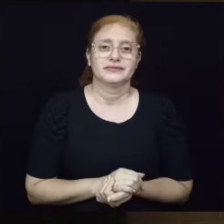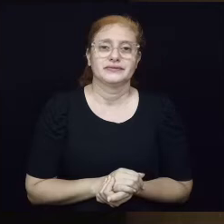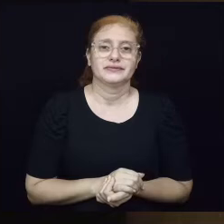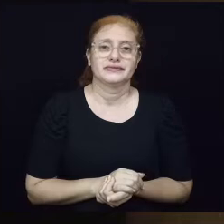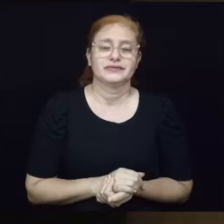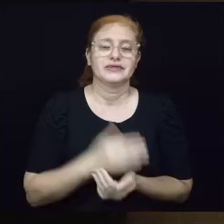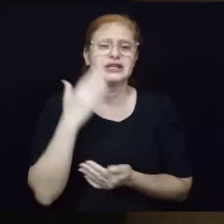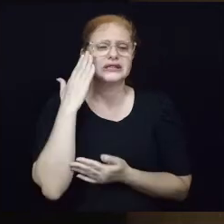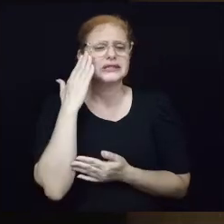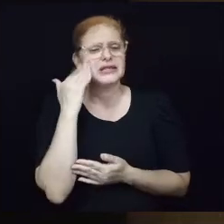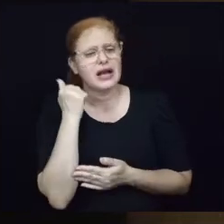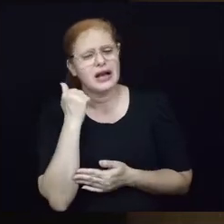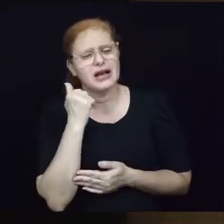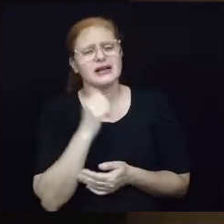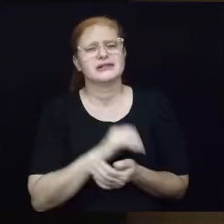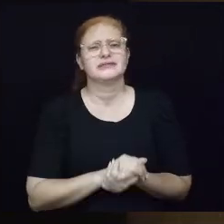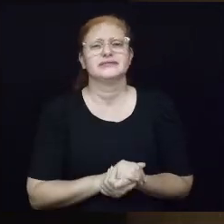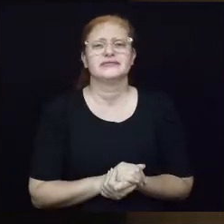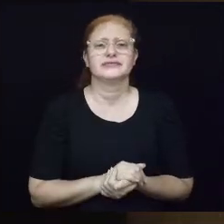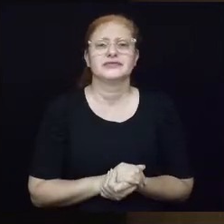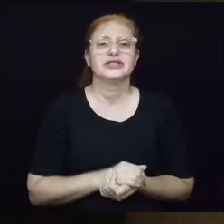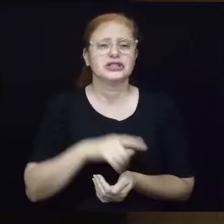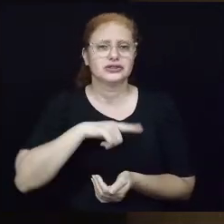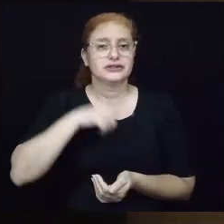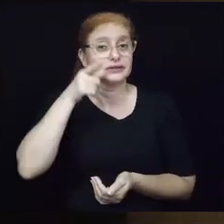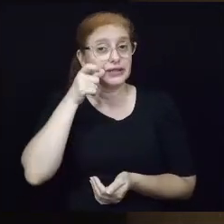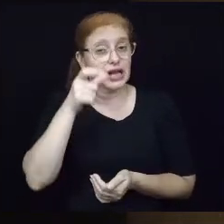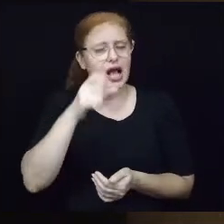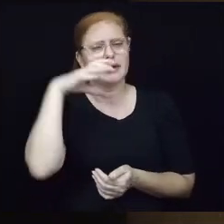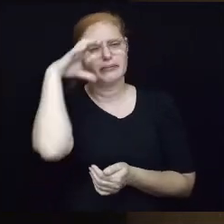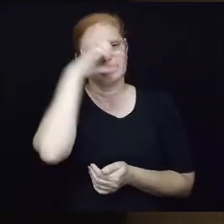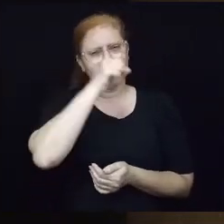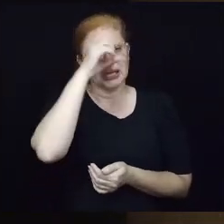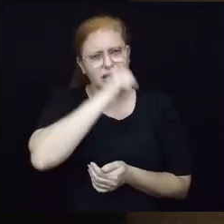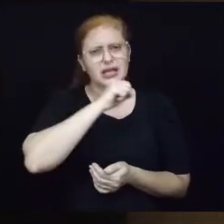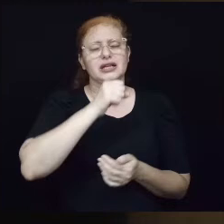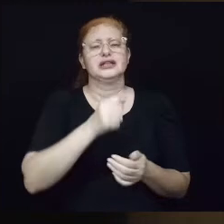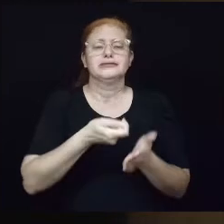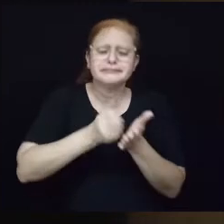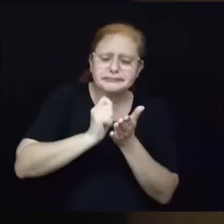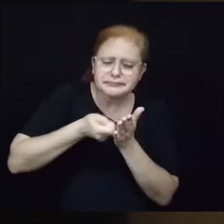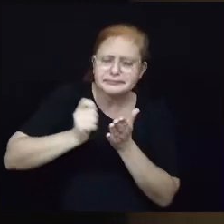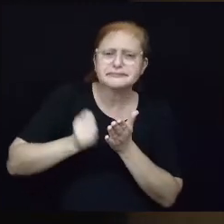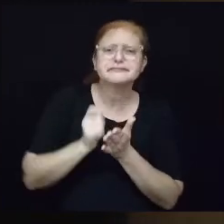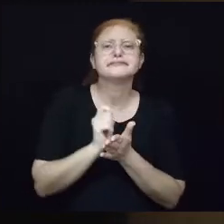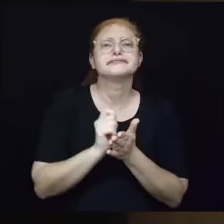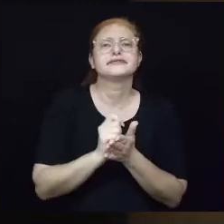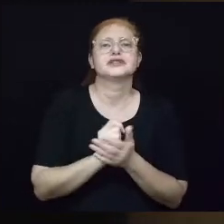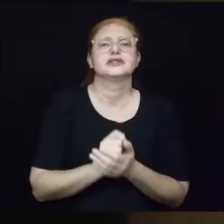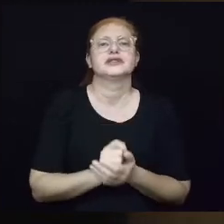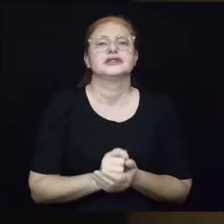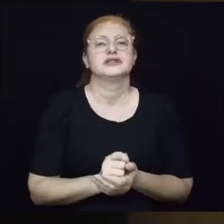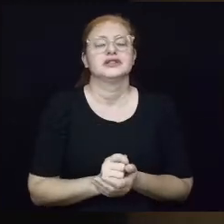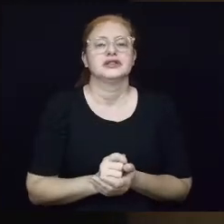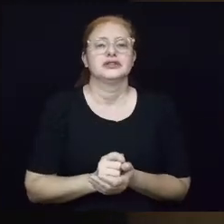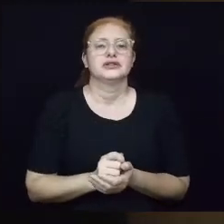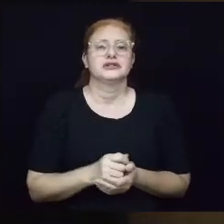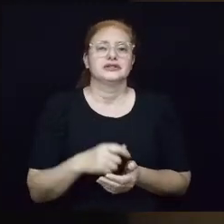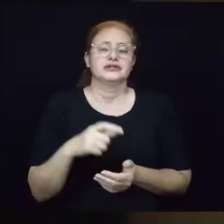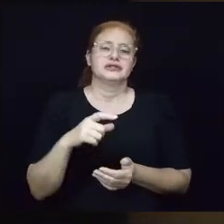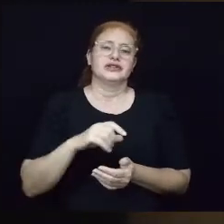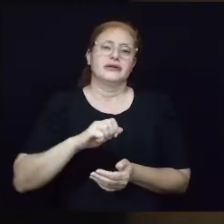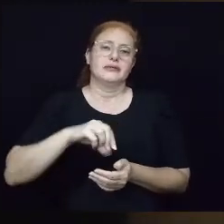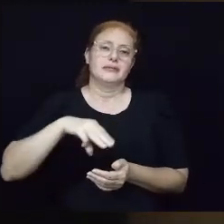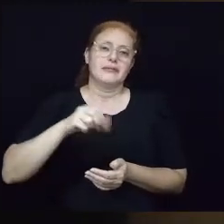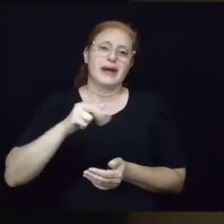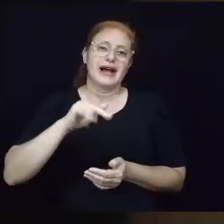que sabiam, que estavam interessados em aprender e esculpir. Uma delas por indicação de